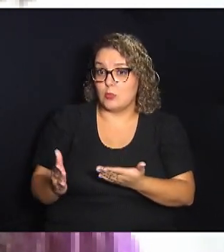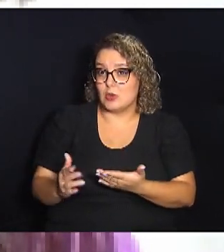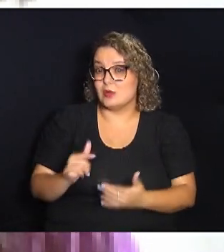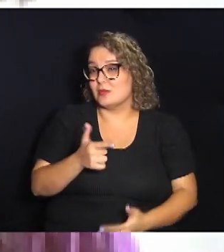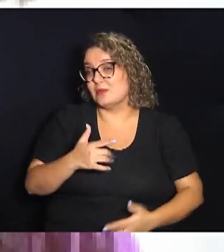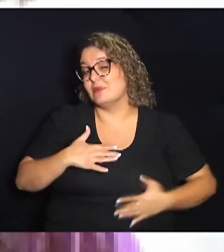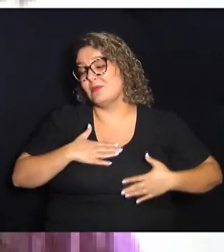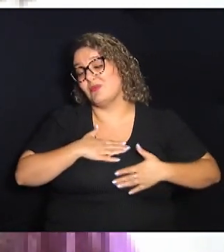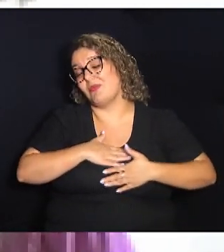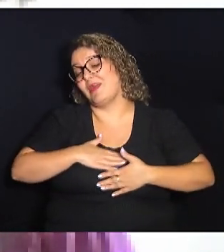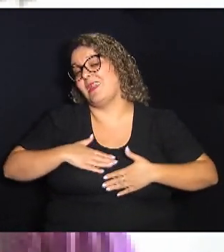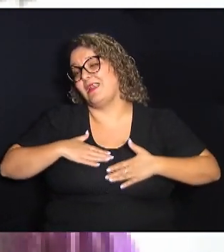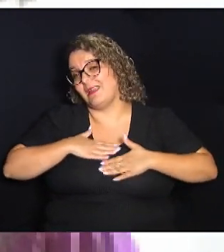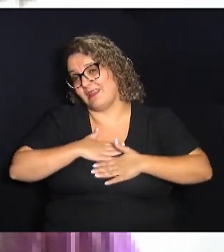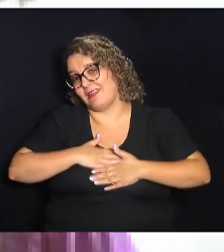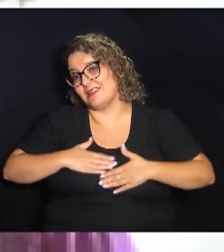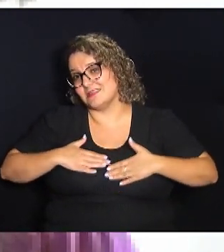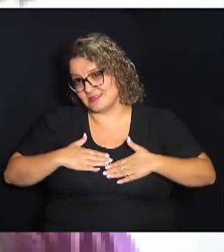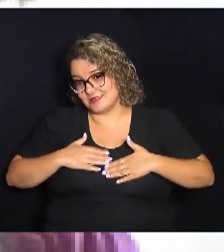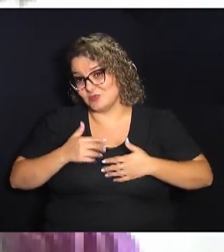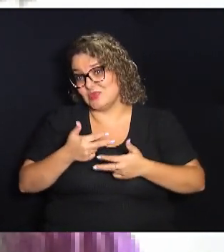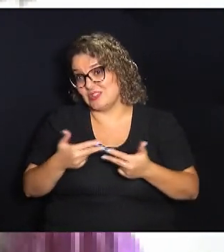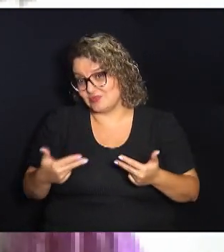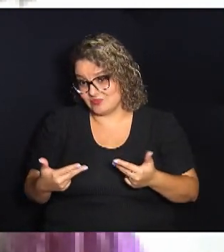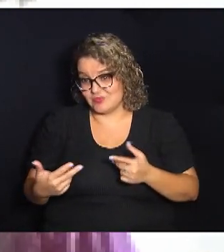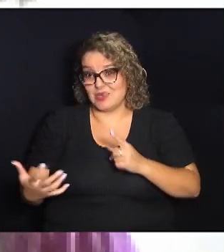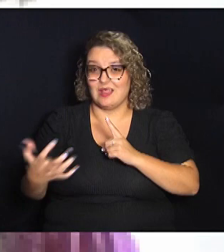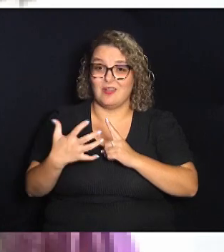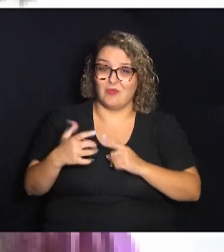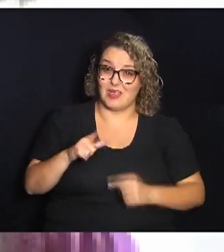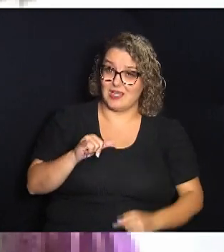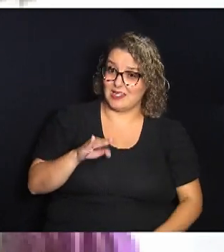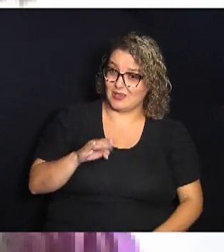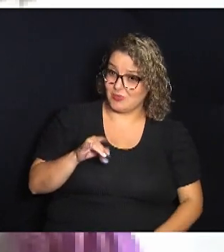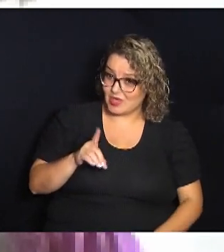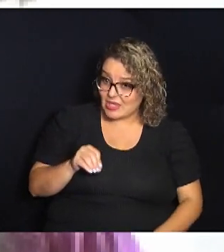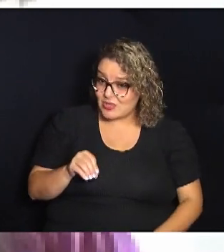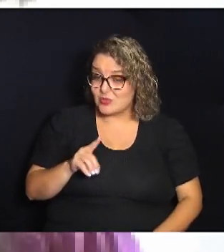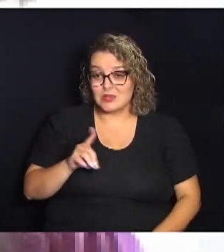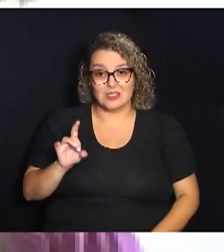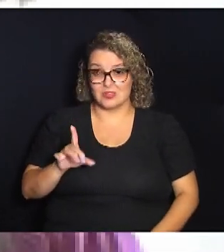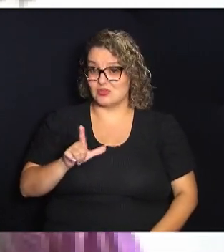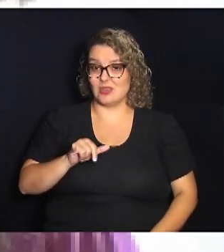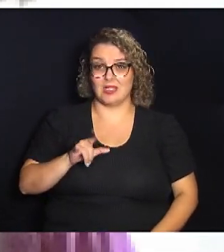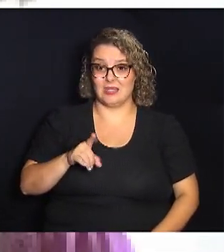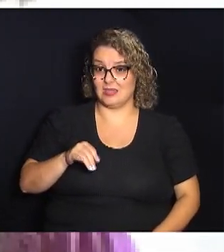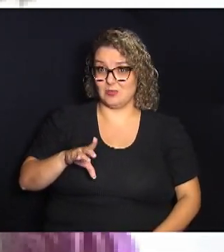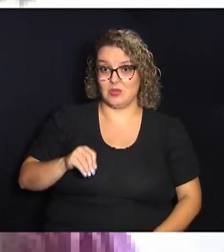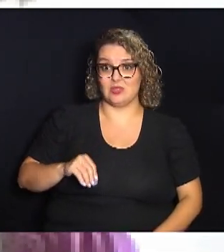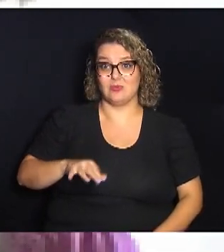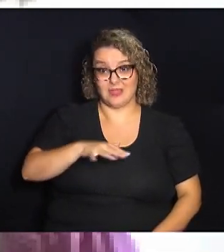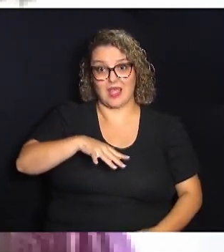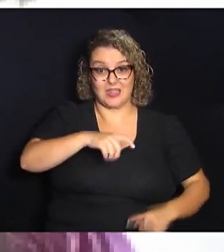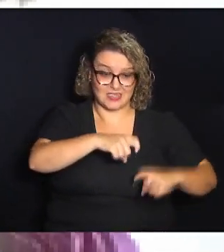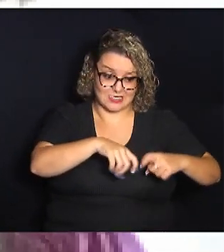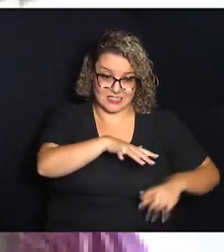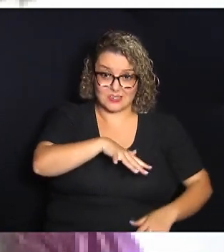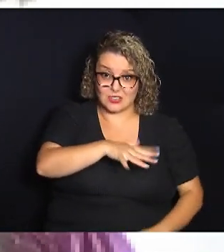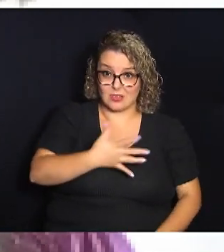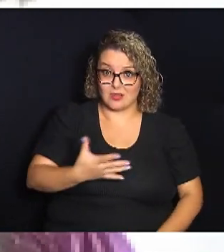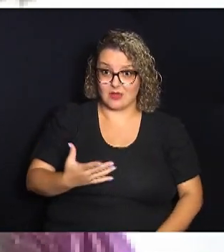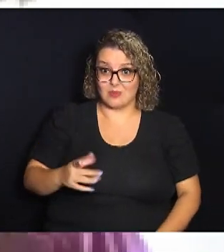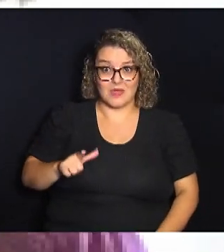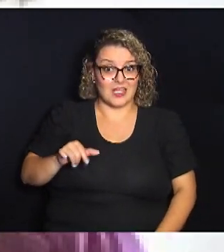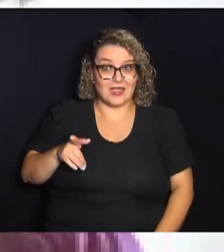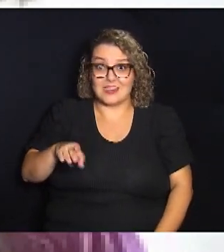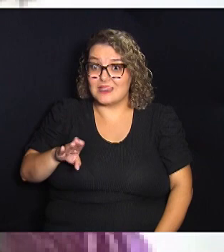pelas coisas, o que acontece? Afeta a nossa libido, afeta não só a libido no aspecto sexual, mas afeta a nossa libido para a